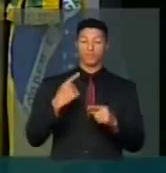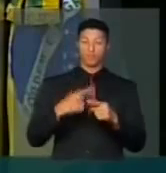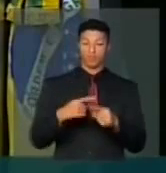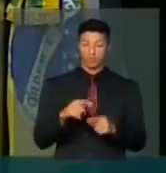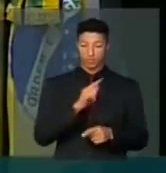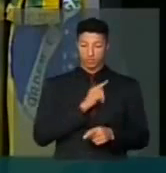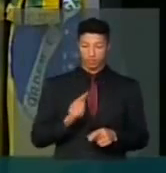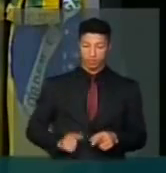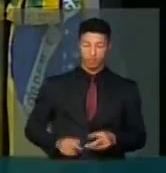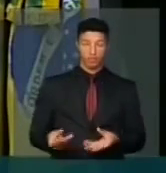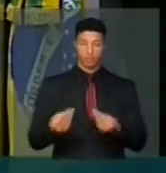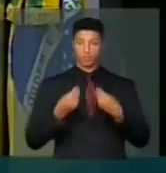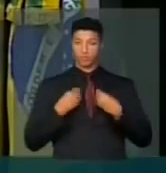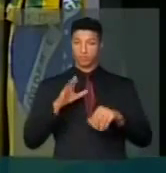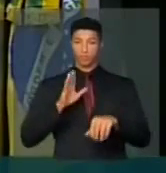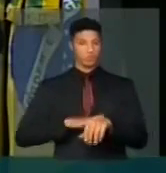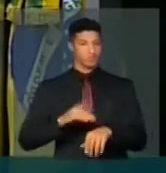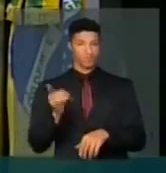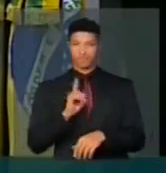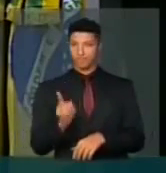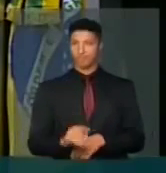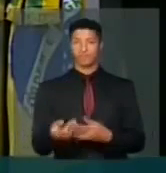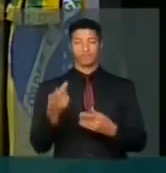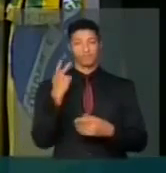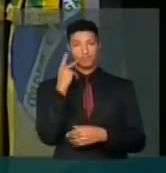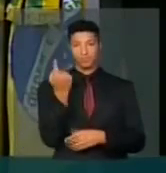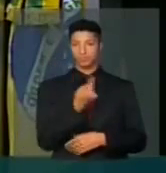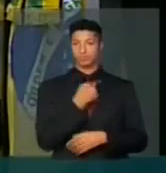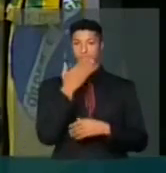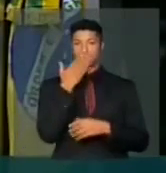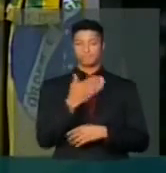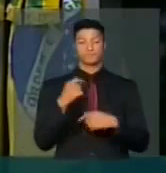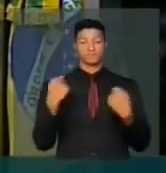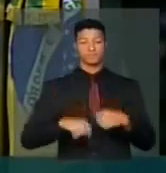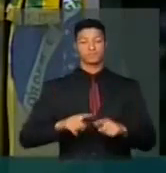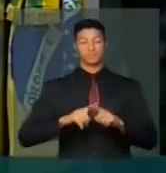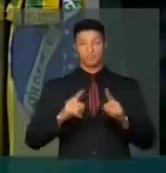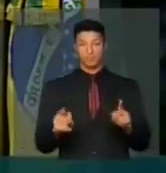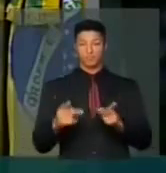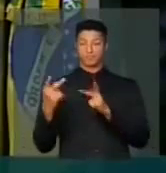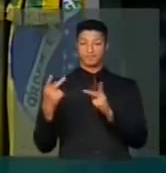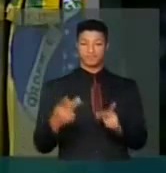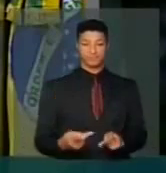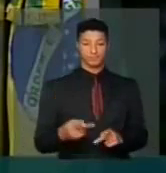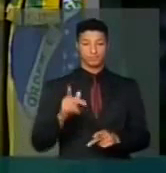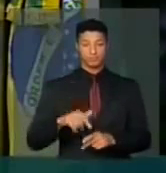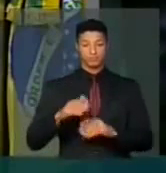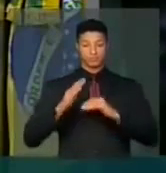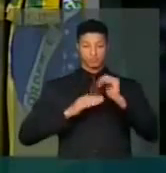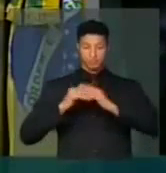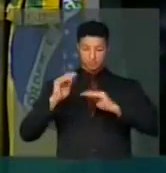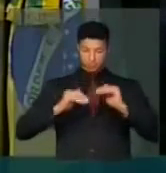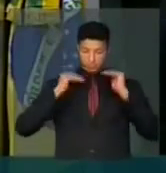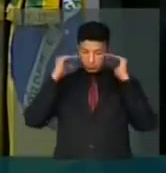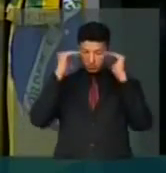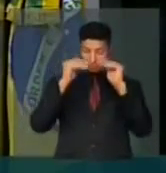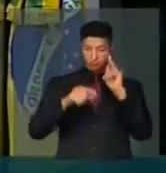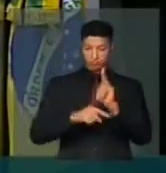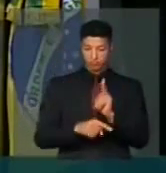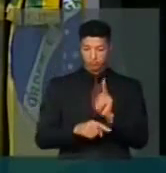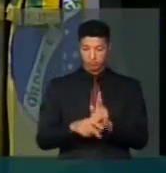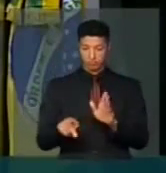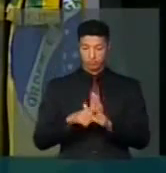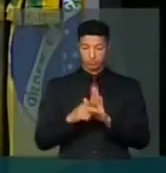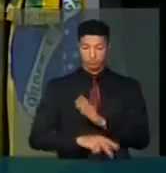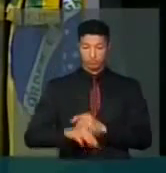o governo não nos deu o tempo necessário que nós pedimos e solicitamos. Mas este projeto é, sobretudo, uma defesa